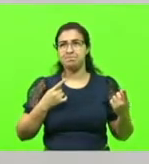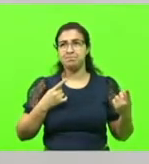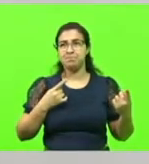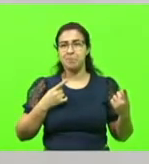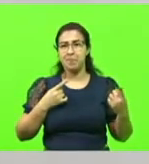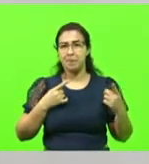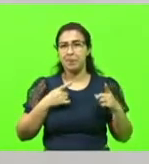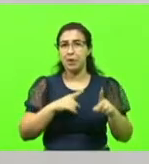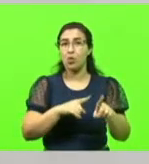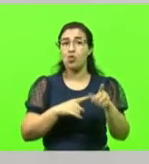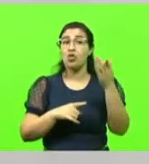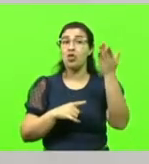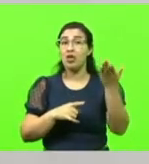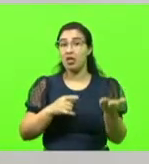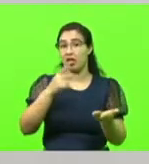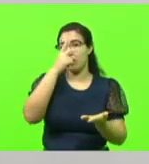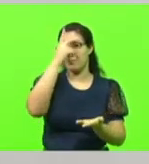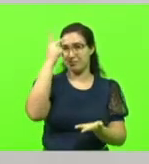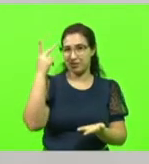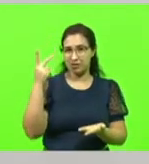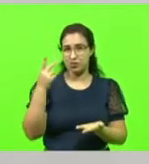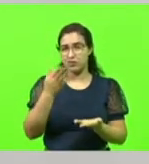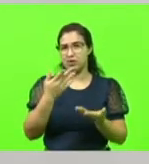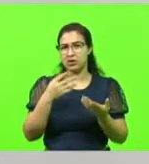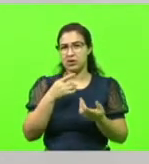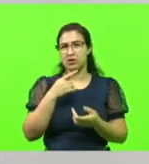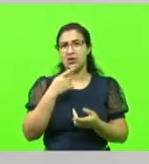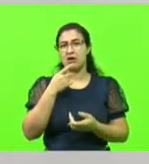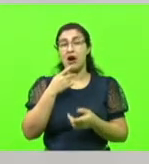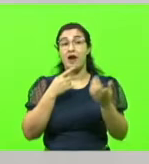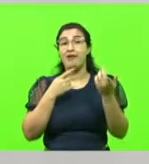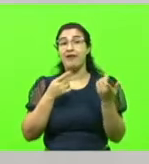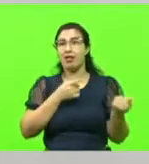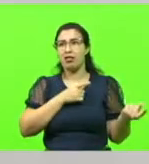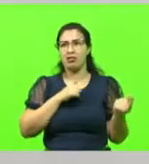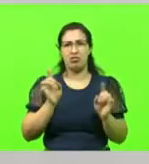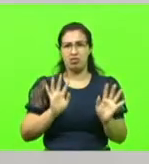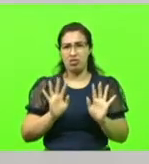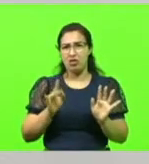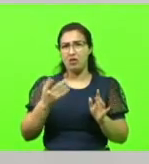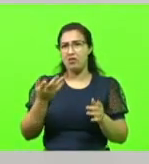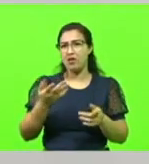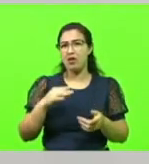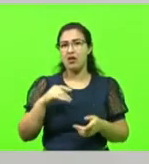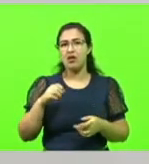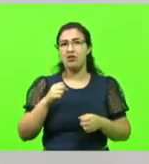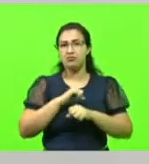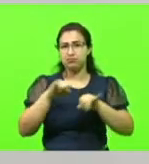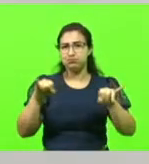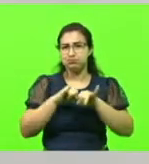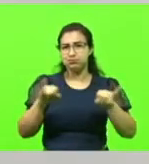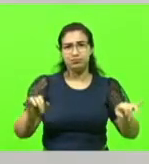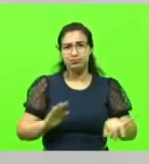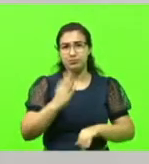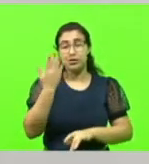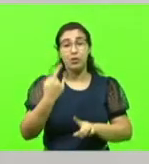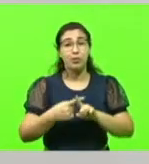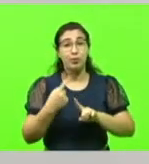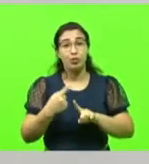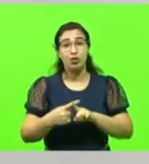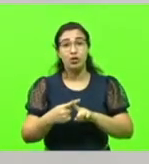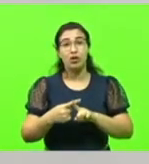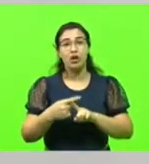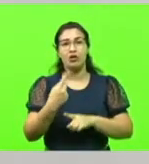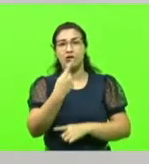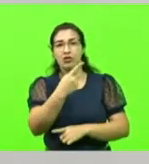aquela pessoa, ela vai admitir que aquilo que você diz não é verdade, somente pelo fato de não ser do seu